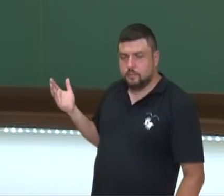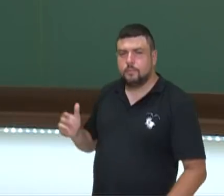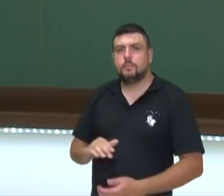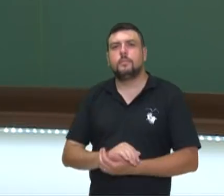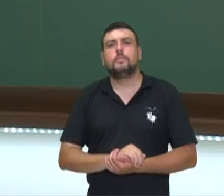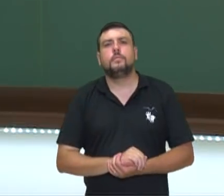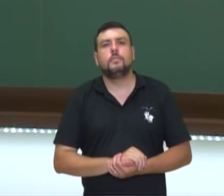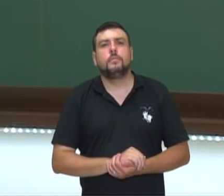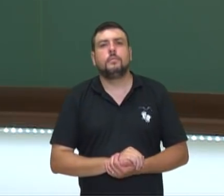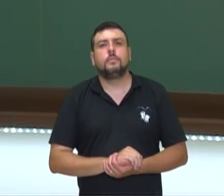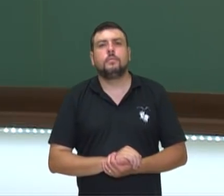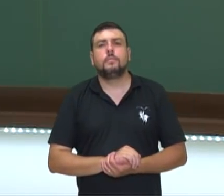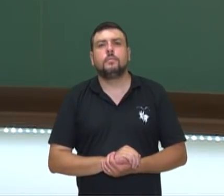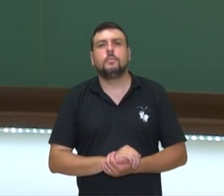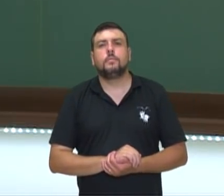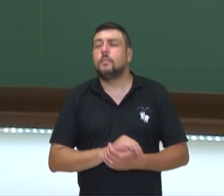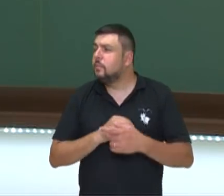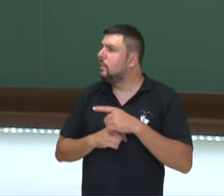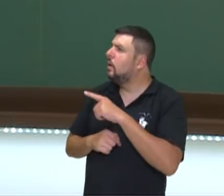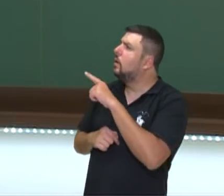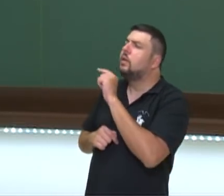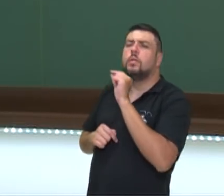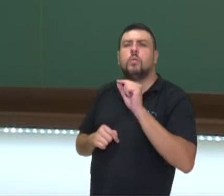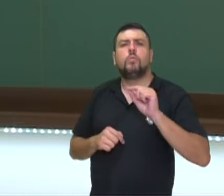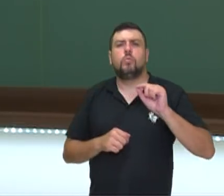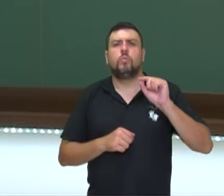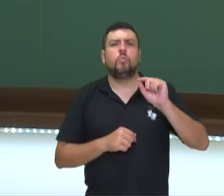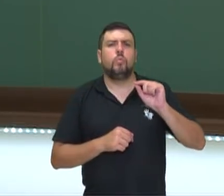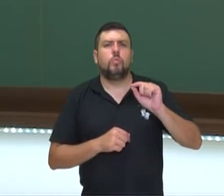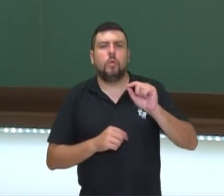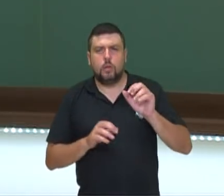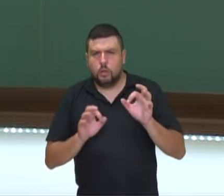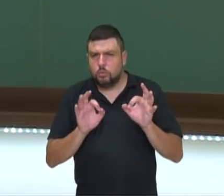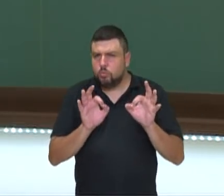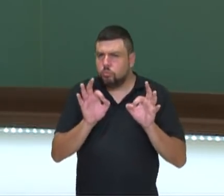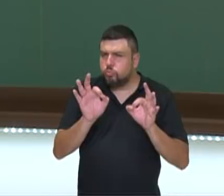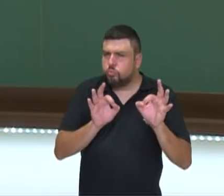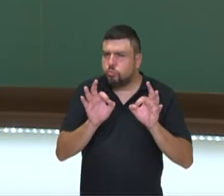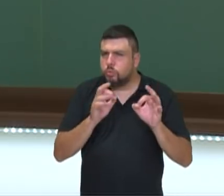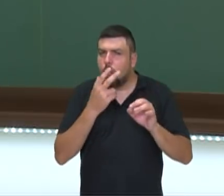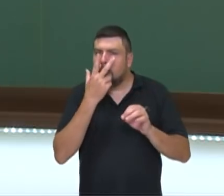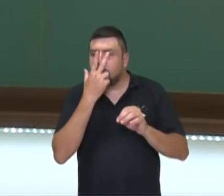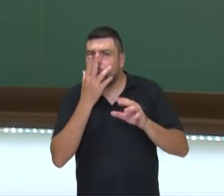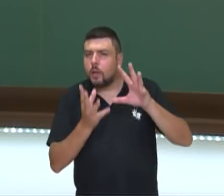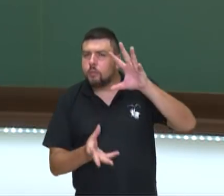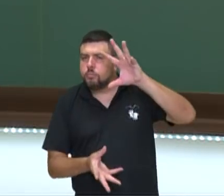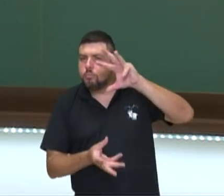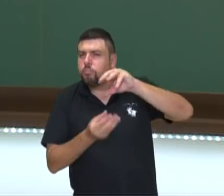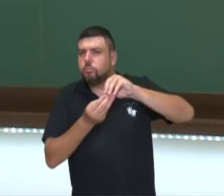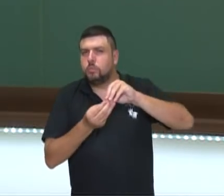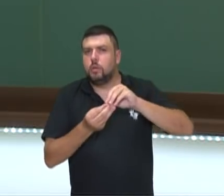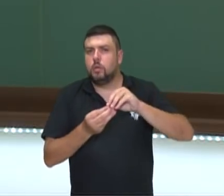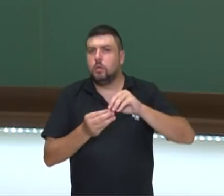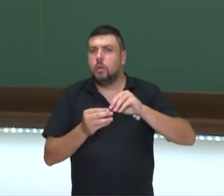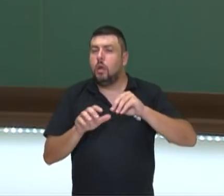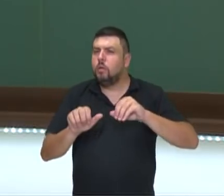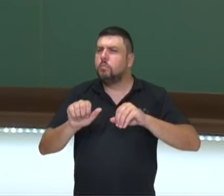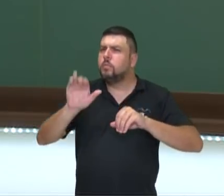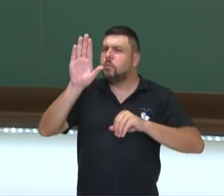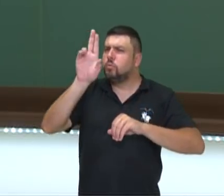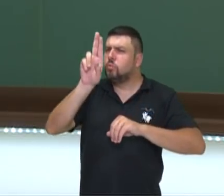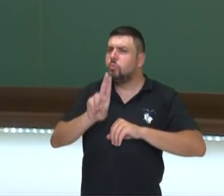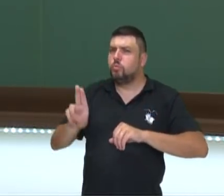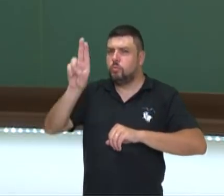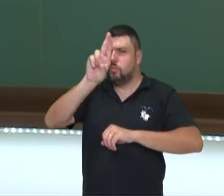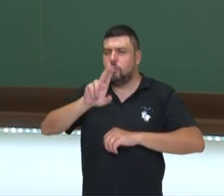aqui eu tenho justamente, nesse slide meio que dando um resumão, digamos assim, das expressões que a gente viu na aula de hoje. Então,